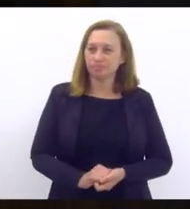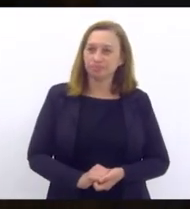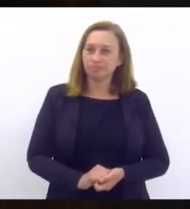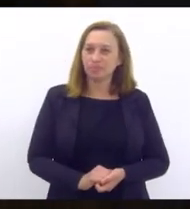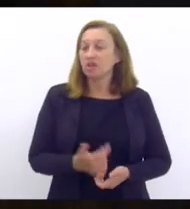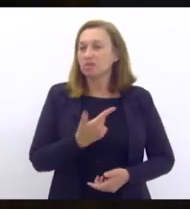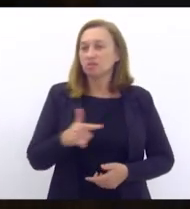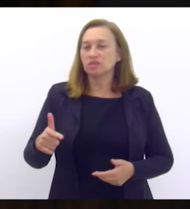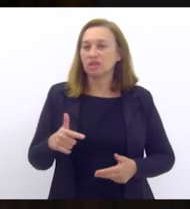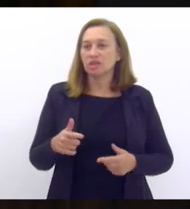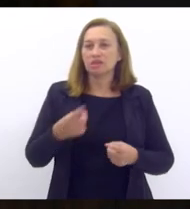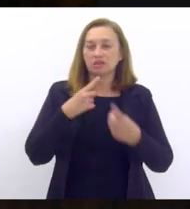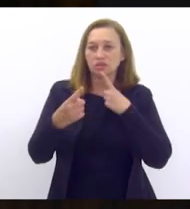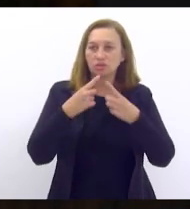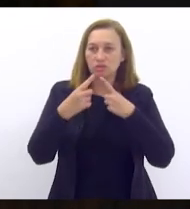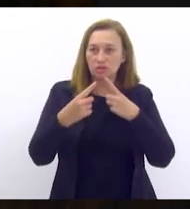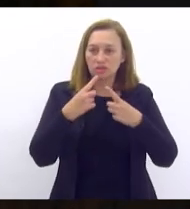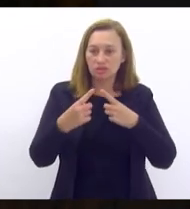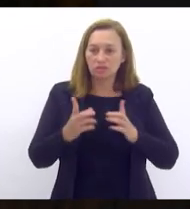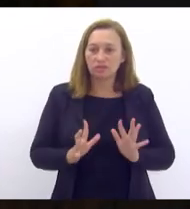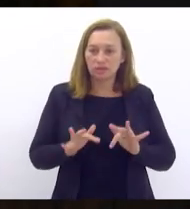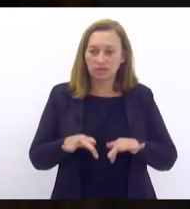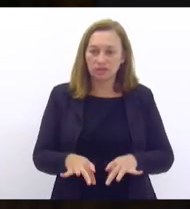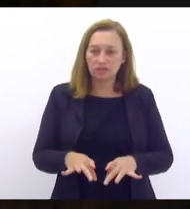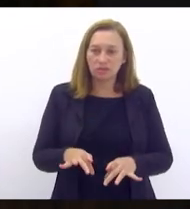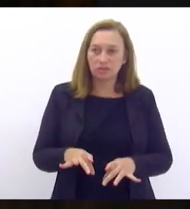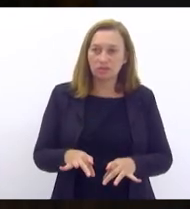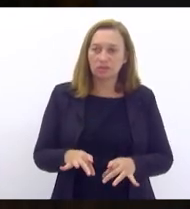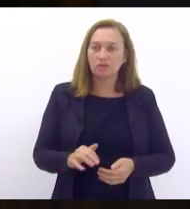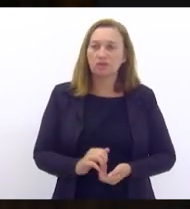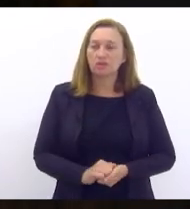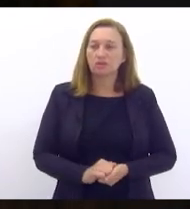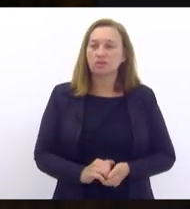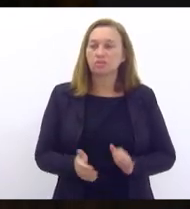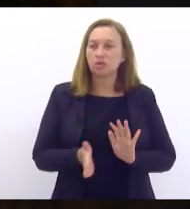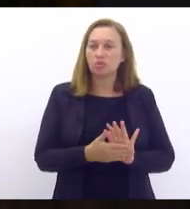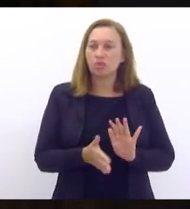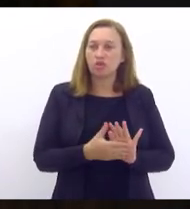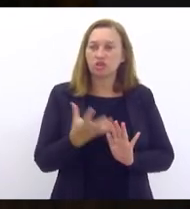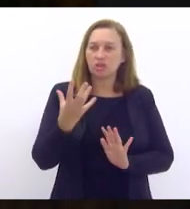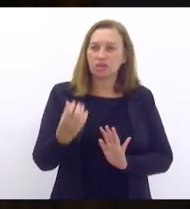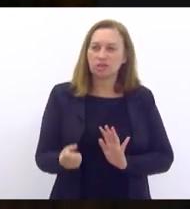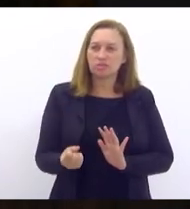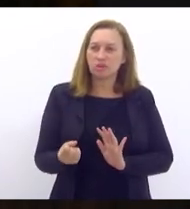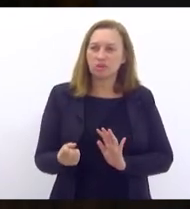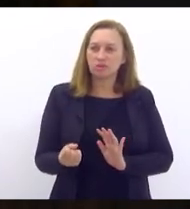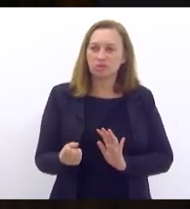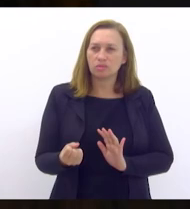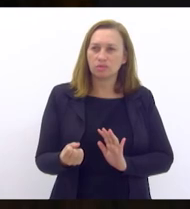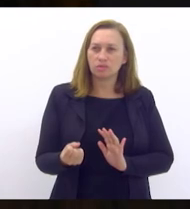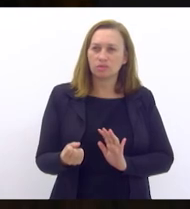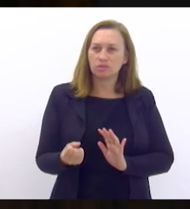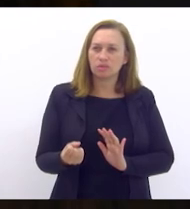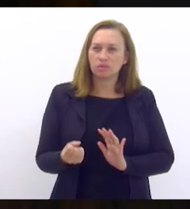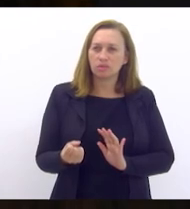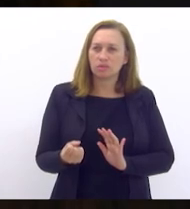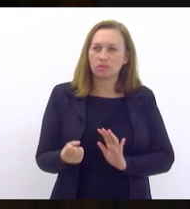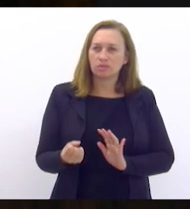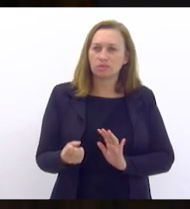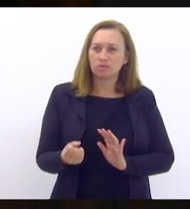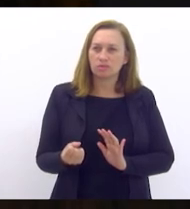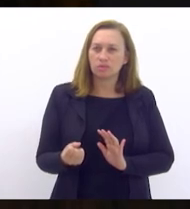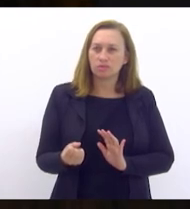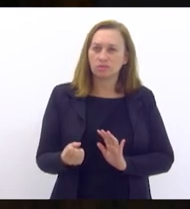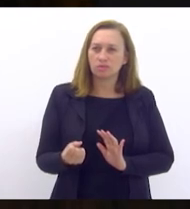Não havendo mais quem queira discutir, oi, encerrada a discussão, tudo bem? A presente proposta tudo foi bem.